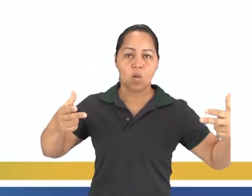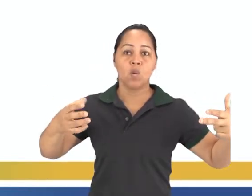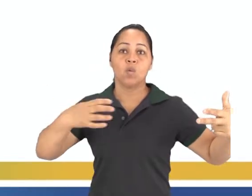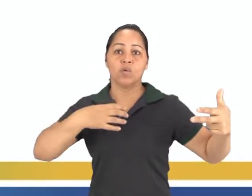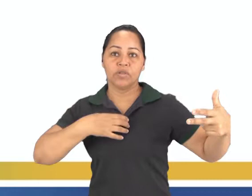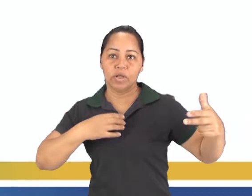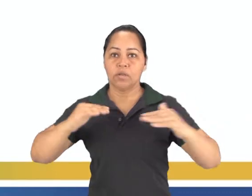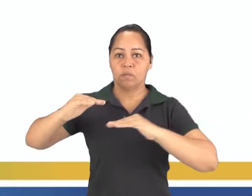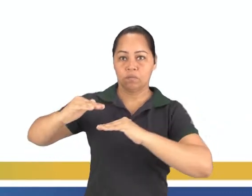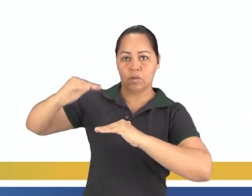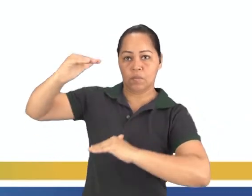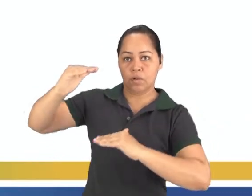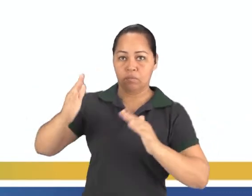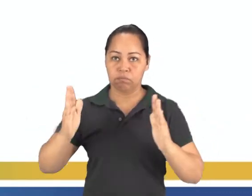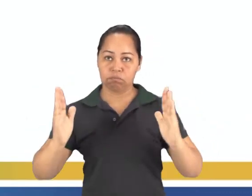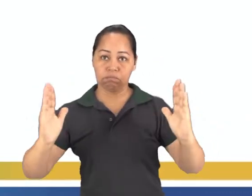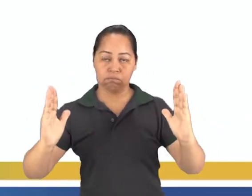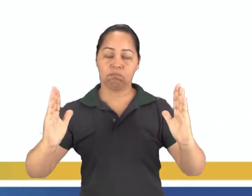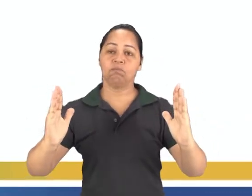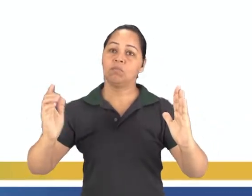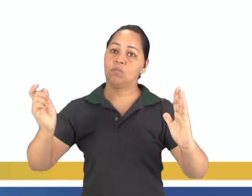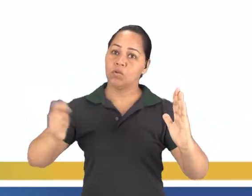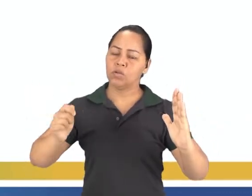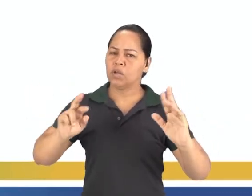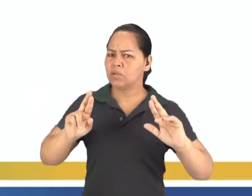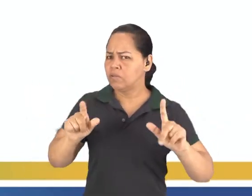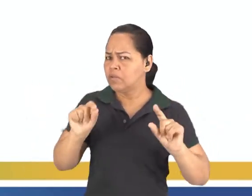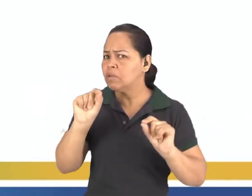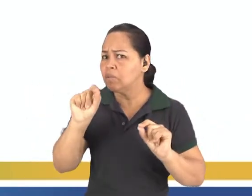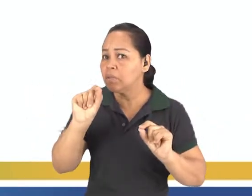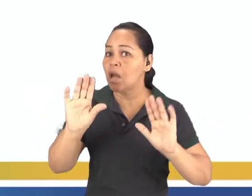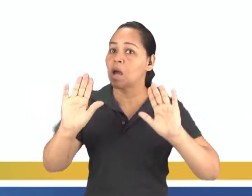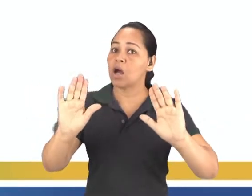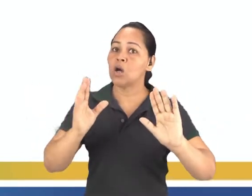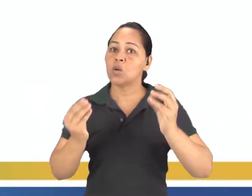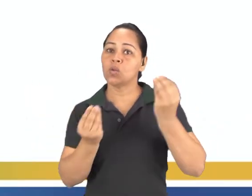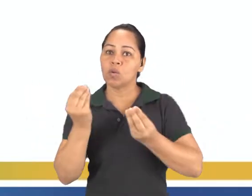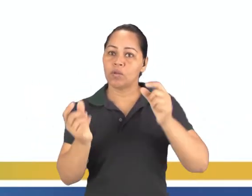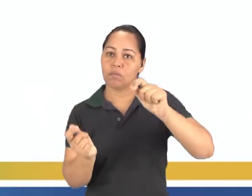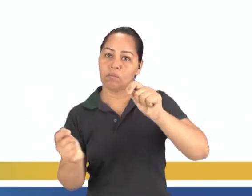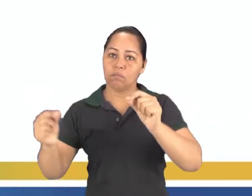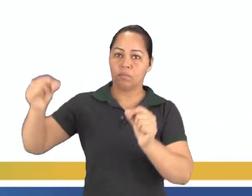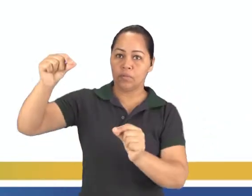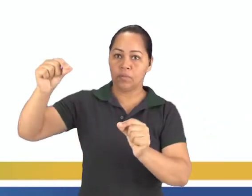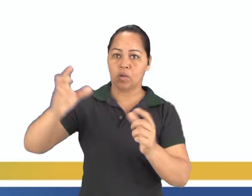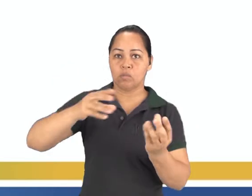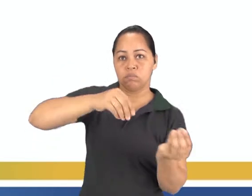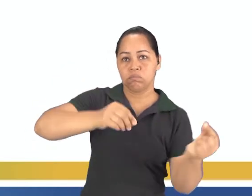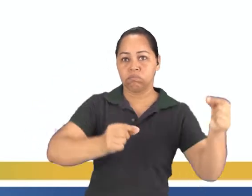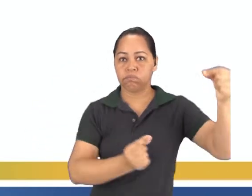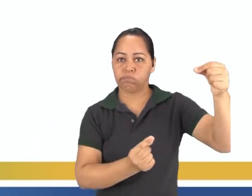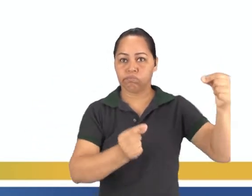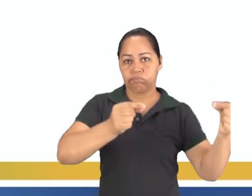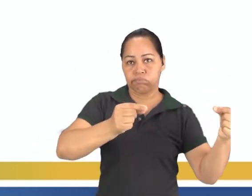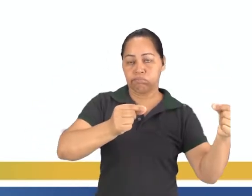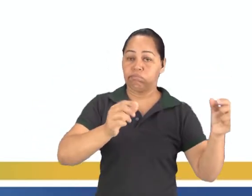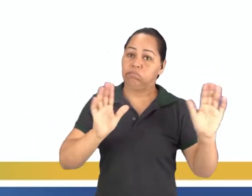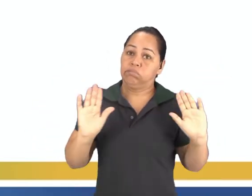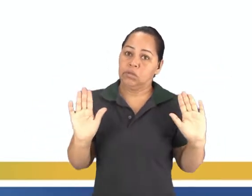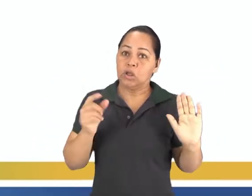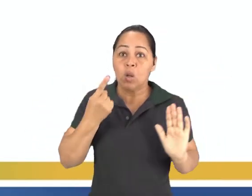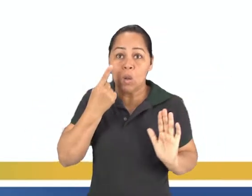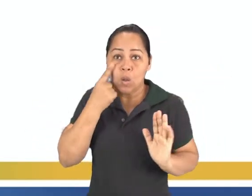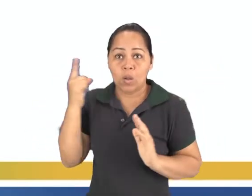do tamanho. A diferença se dá apenas em relação à posição da figura. Então, observe aí algumas